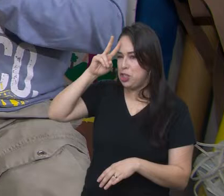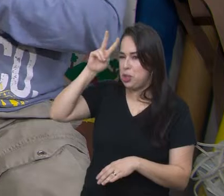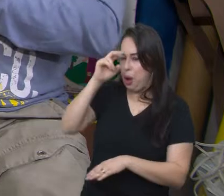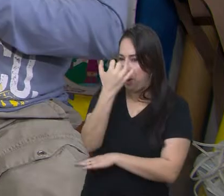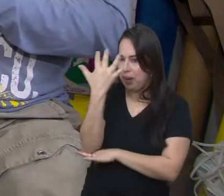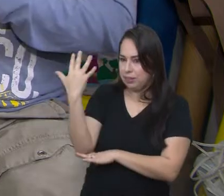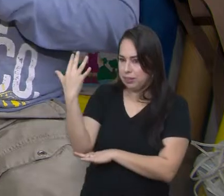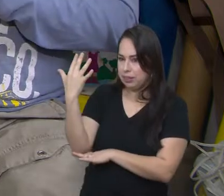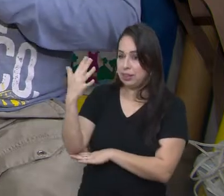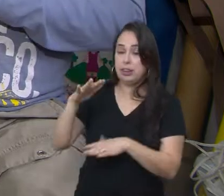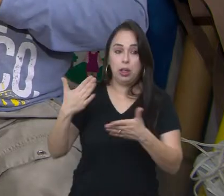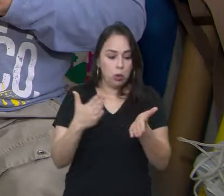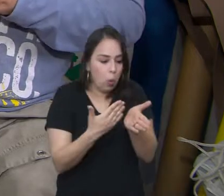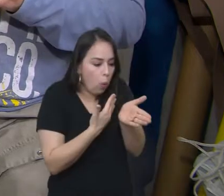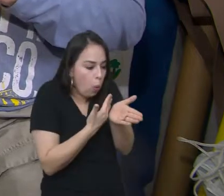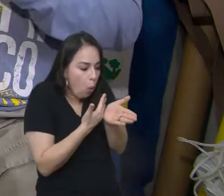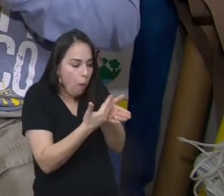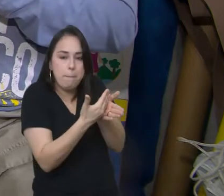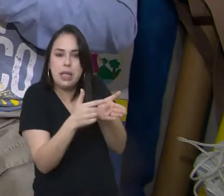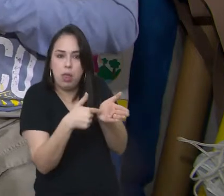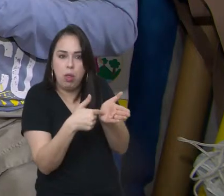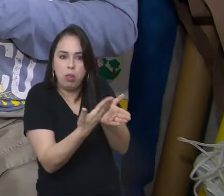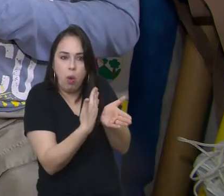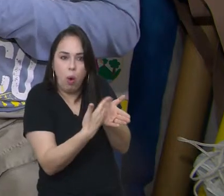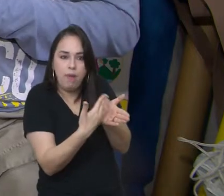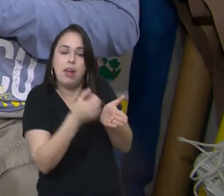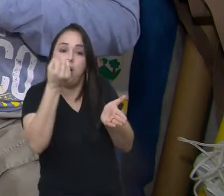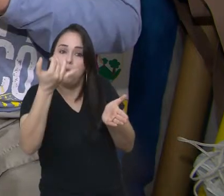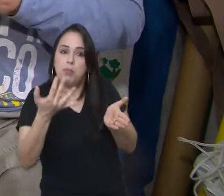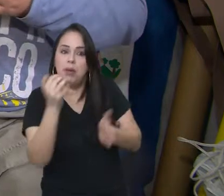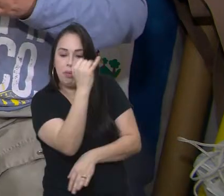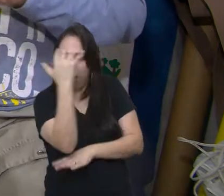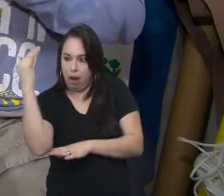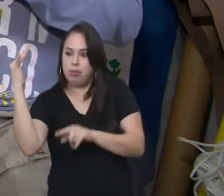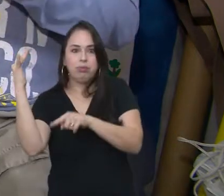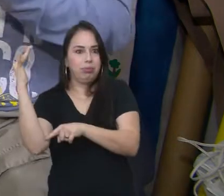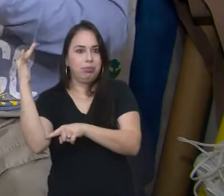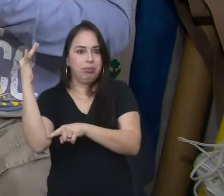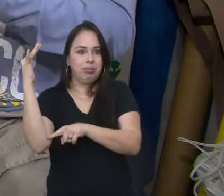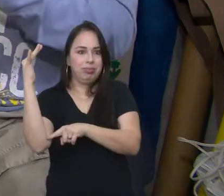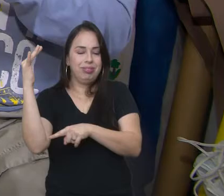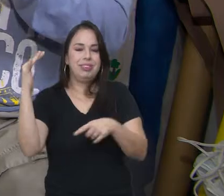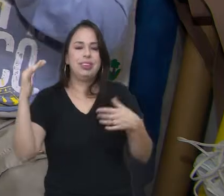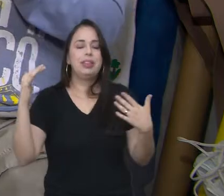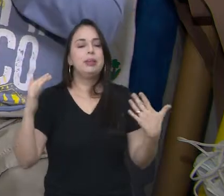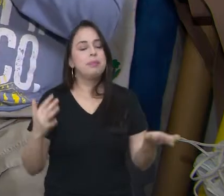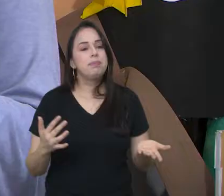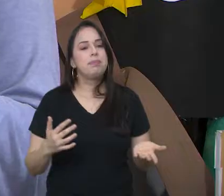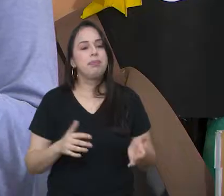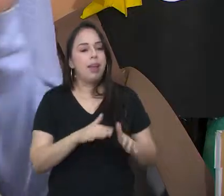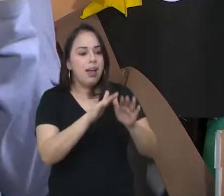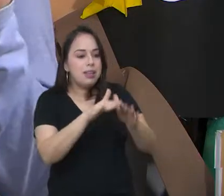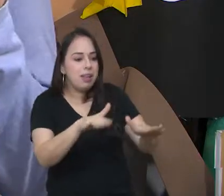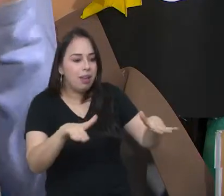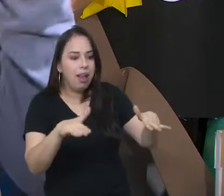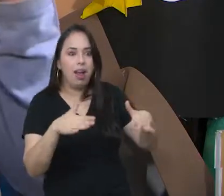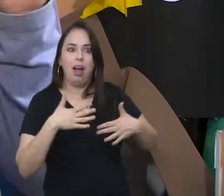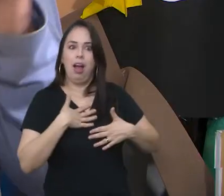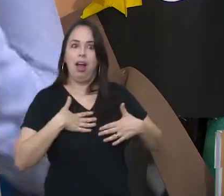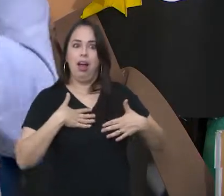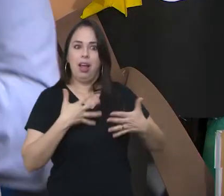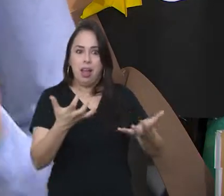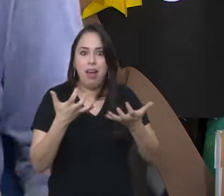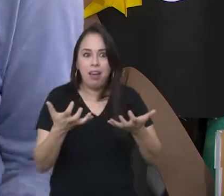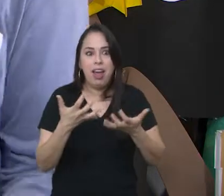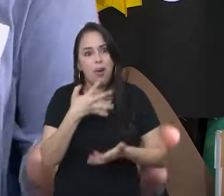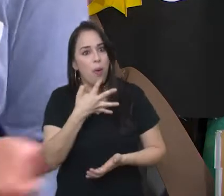começo da história do livro, eu falo dessa árvore, né? Então essa árvore que conta a história. E aí as crianças ficam todas empolgadas no final,